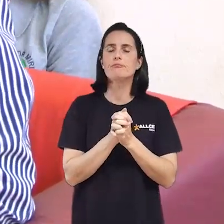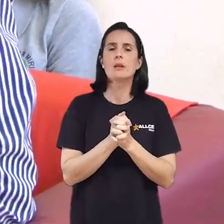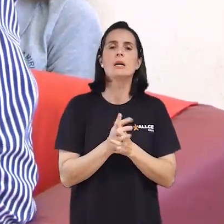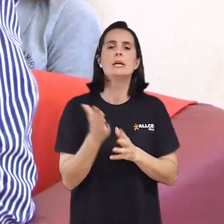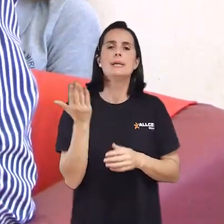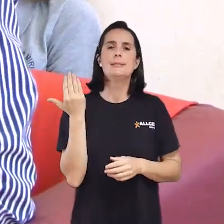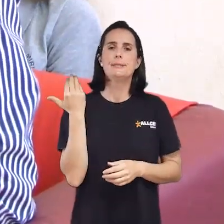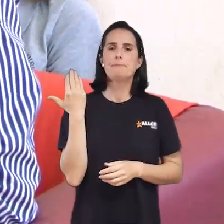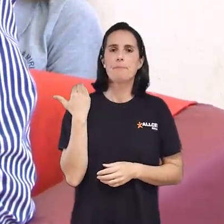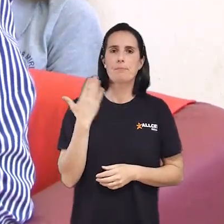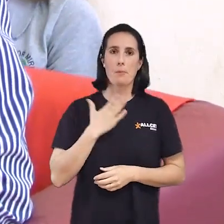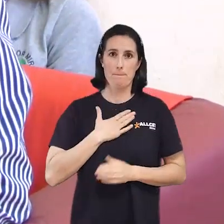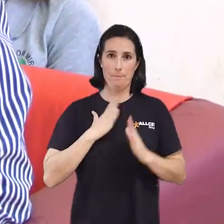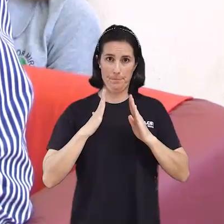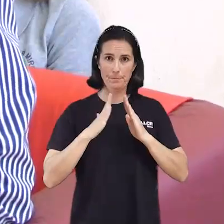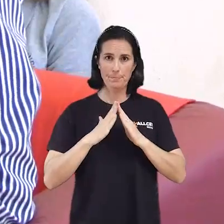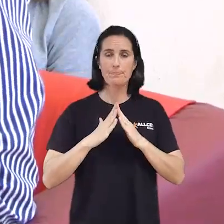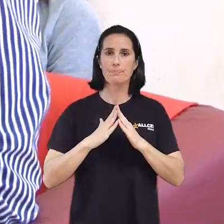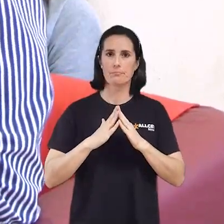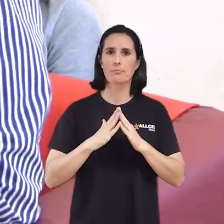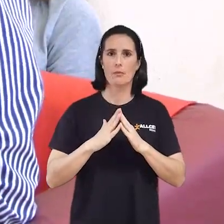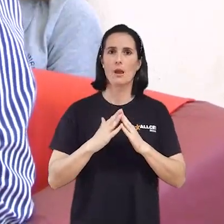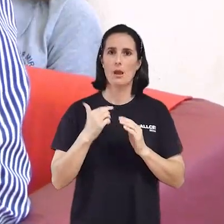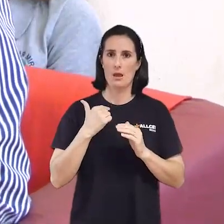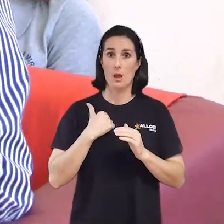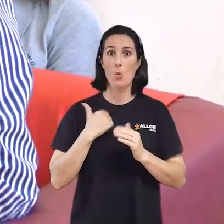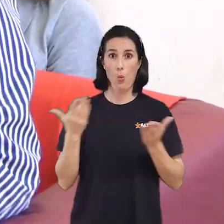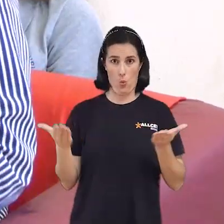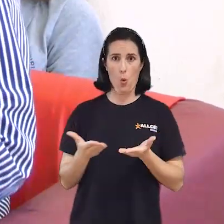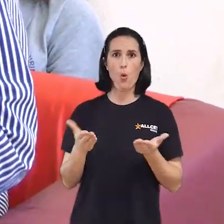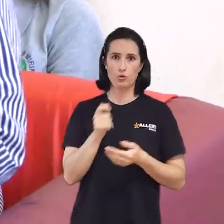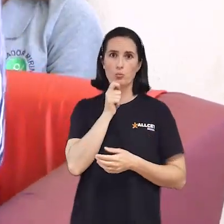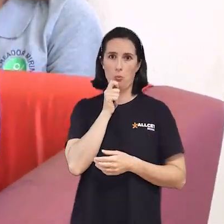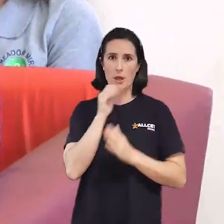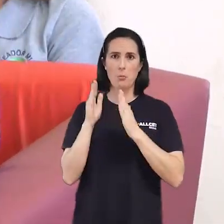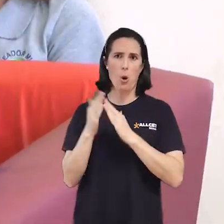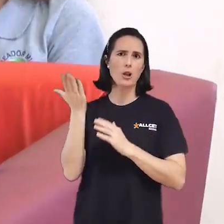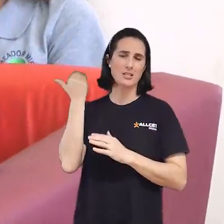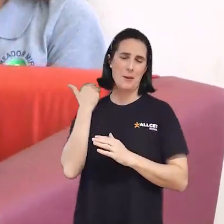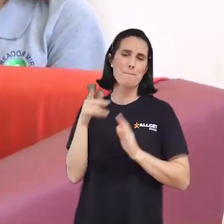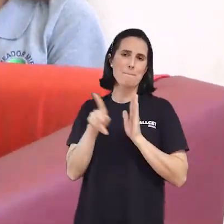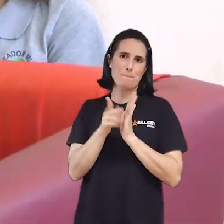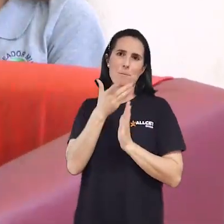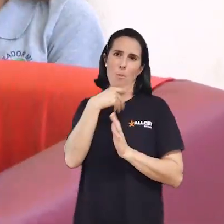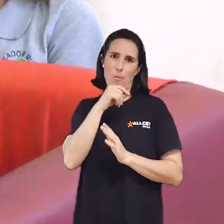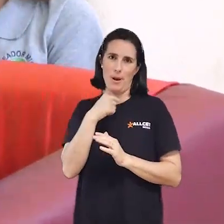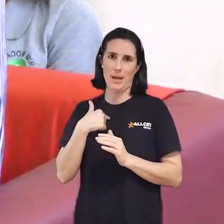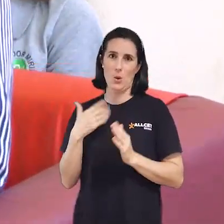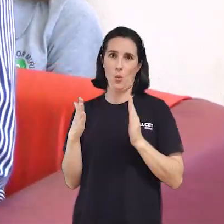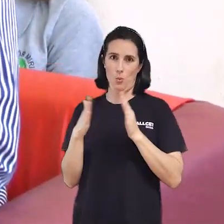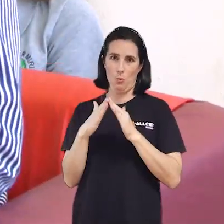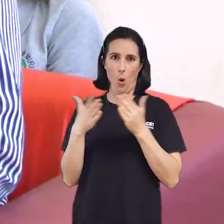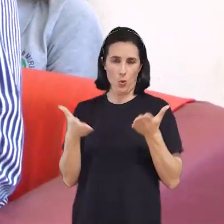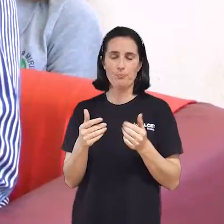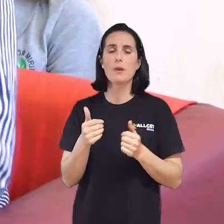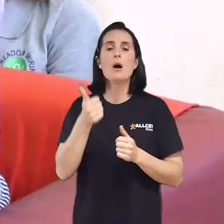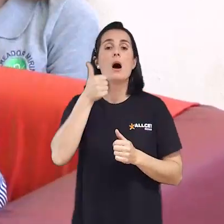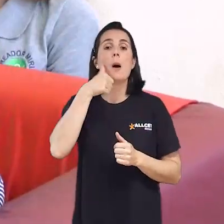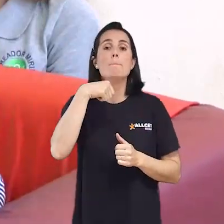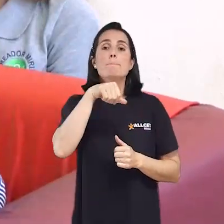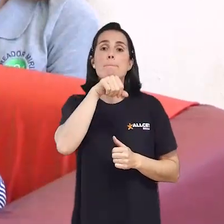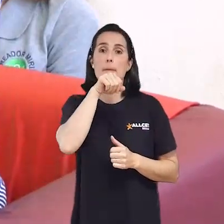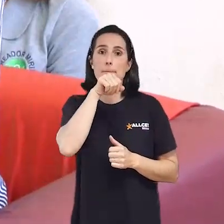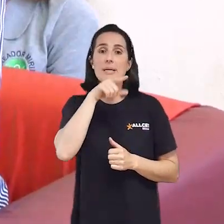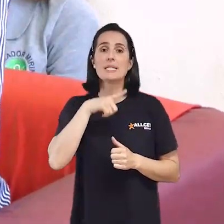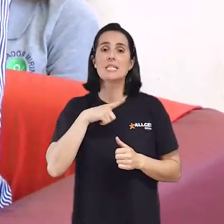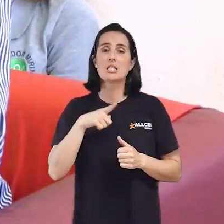gosto até hoje, pão com linguiça. Só que antigamente, André, veja como é curioso isso. Nós tínhamos, na